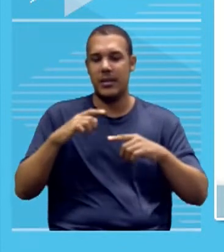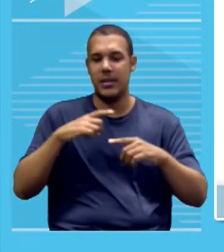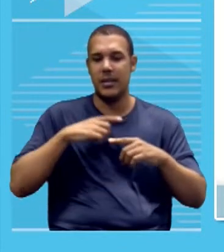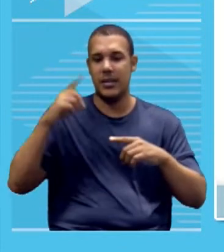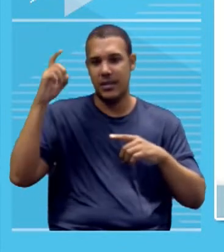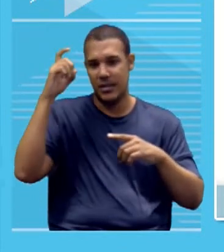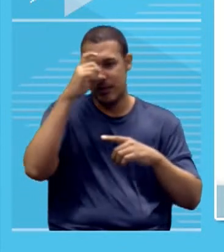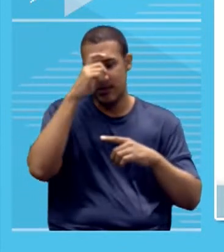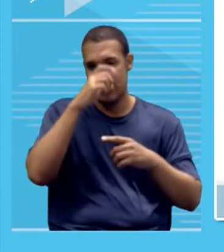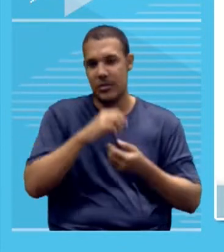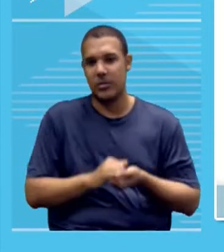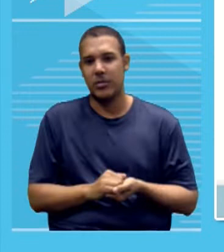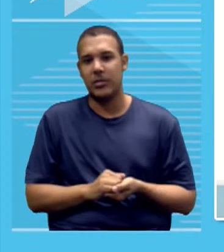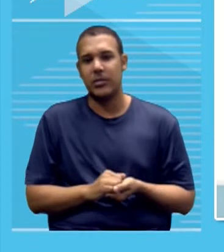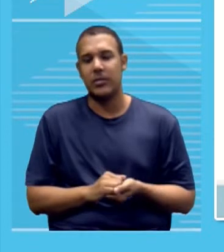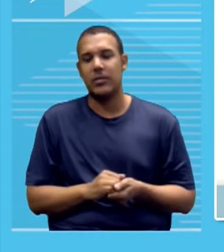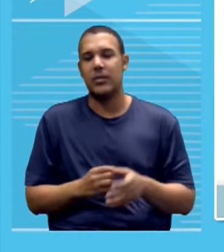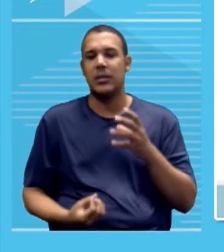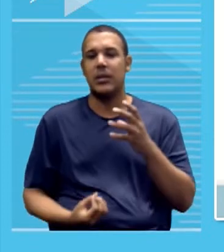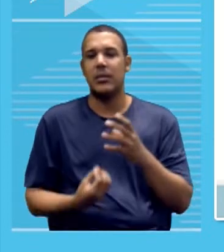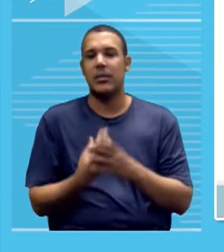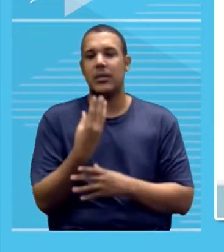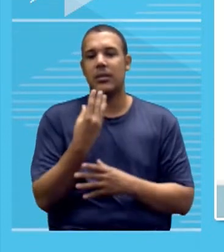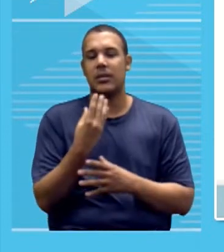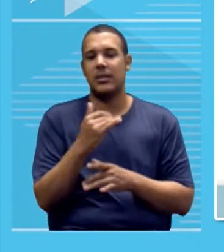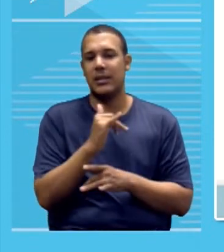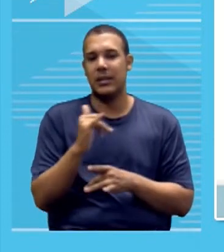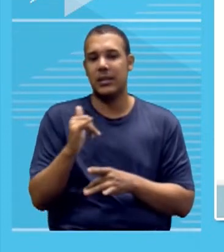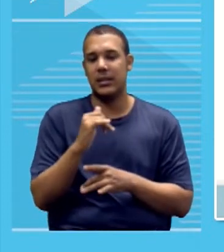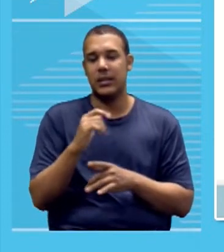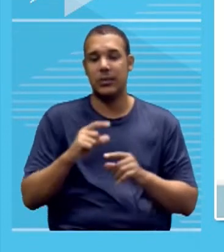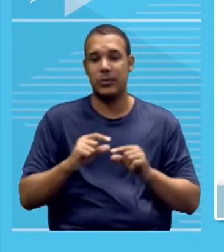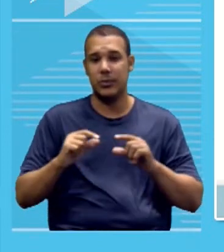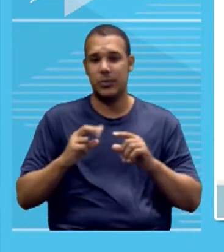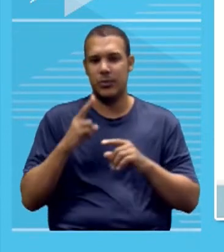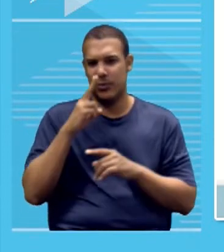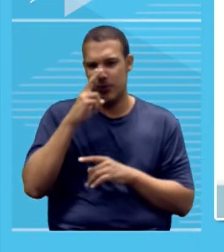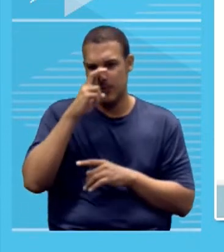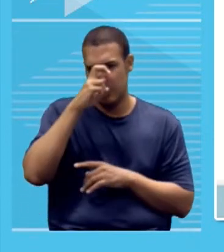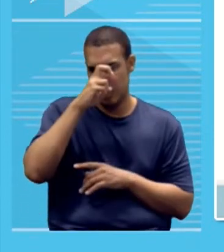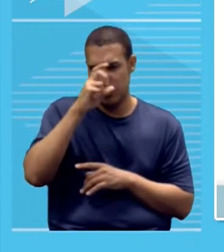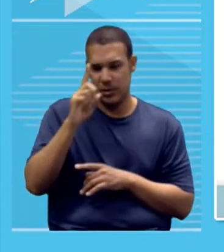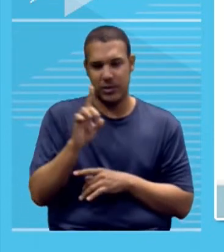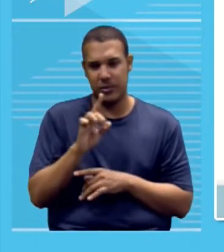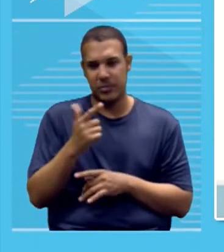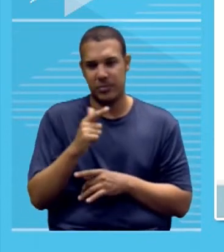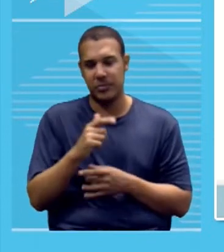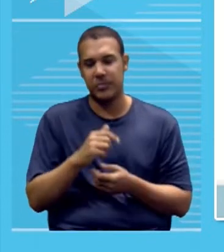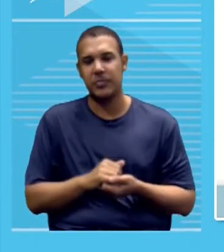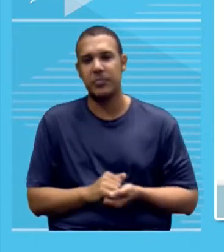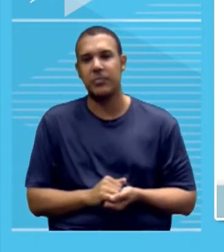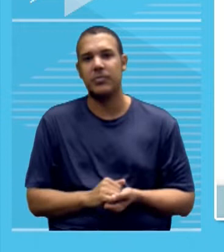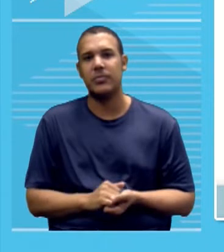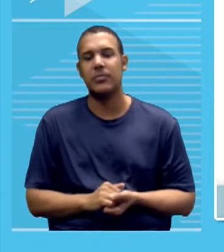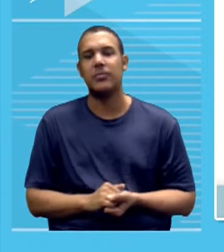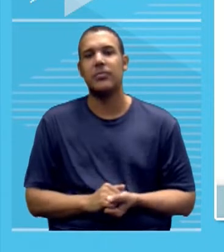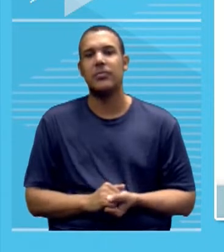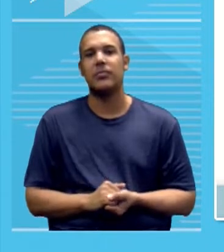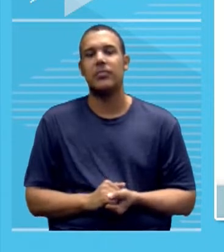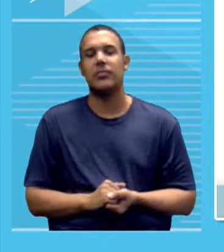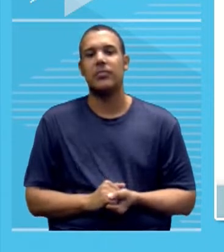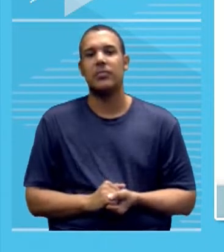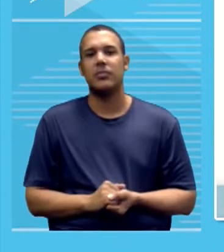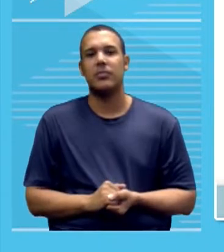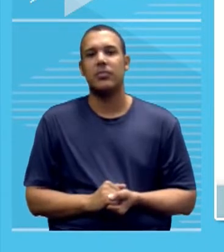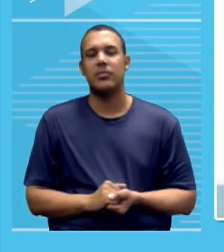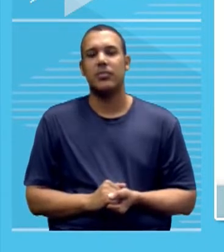não consegue ter uma produção de carga elétrica muito grande. Então, você não tem uma energia, uma corrente elétrica muito grande. Bacana? Mas você tem